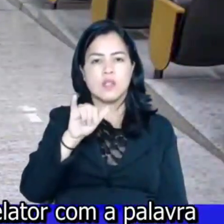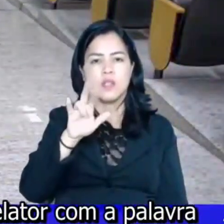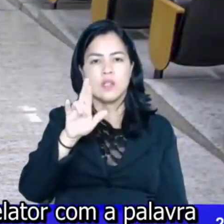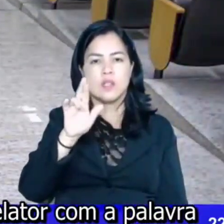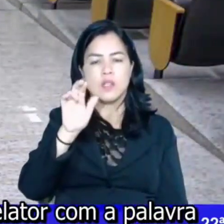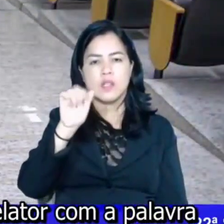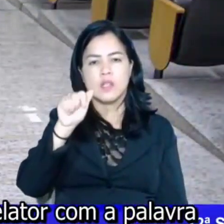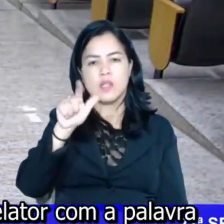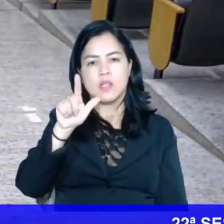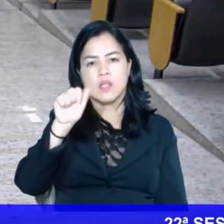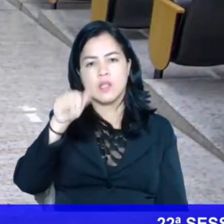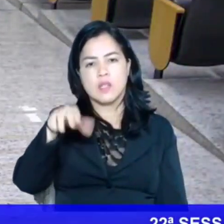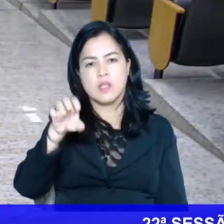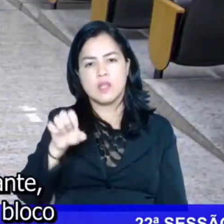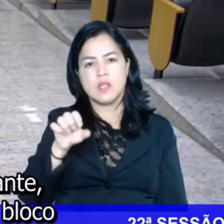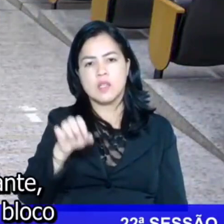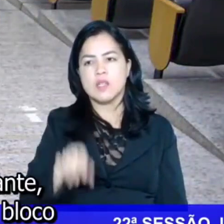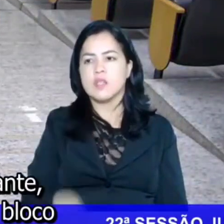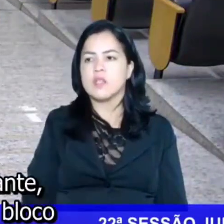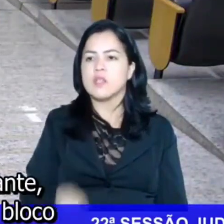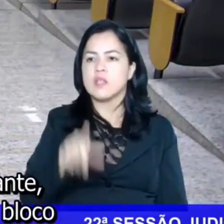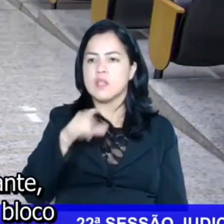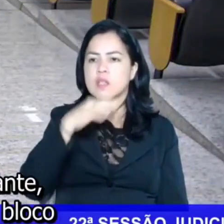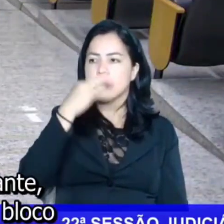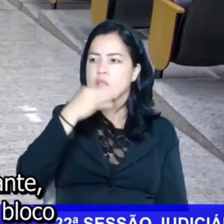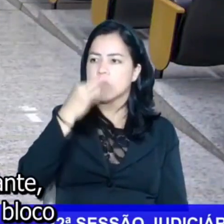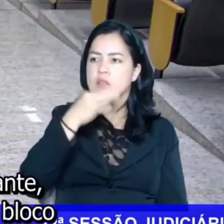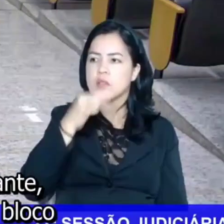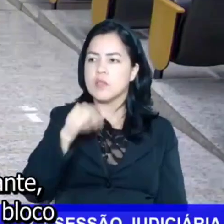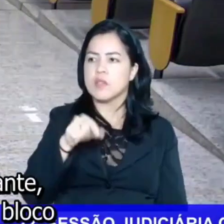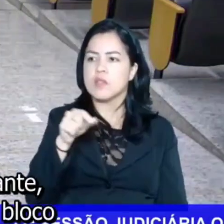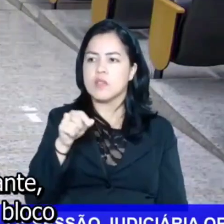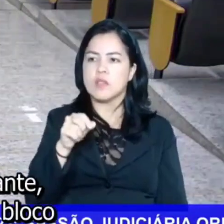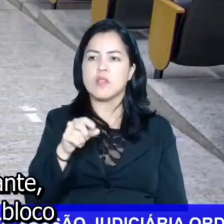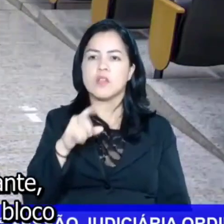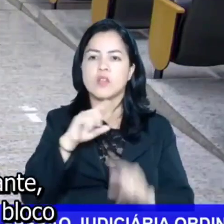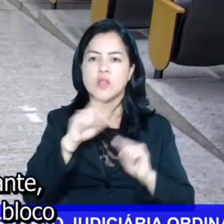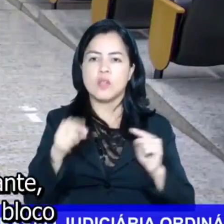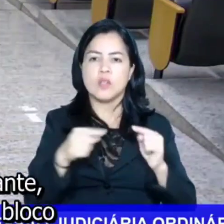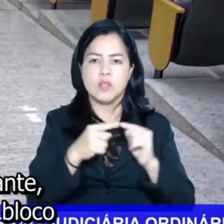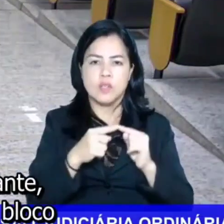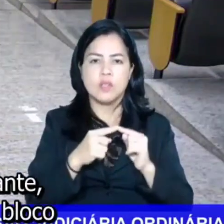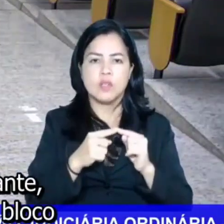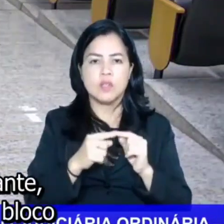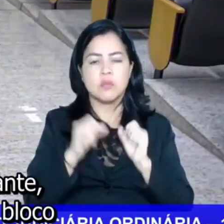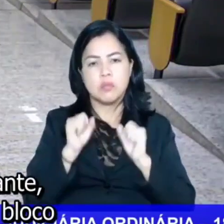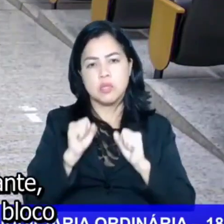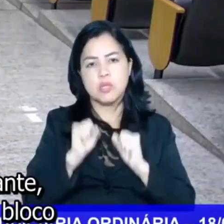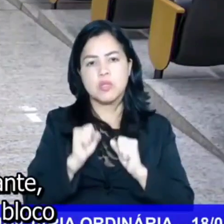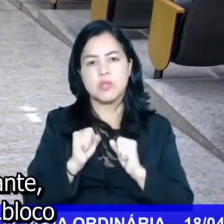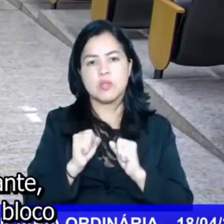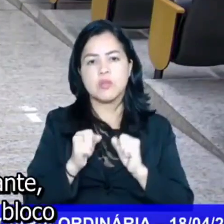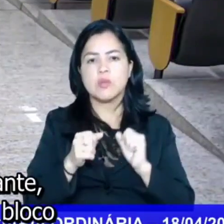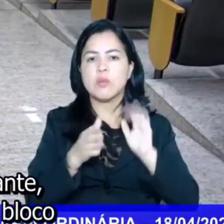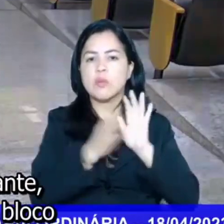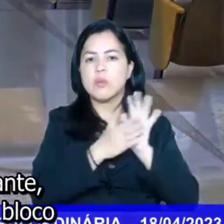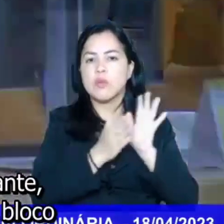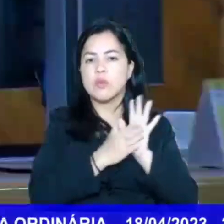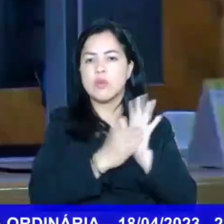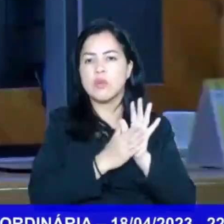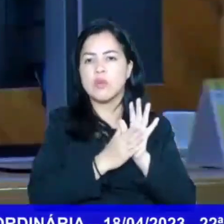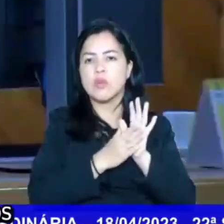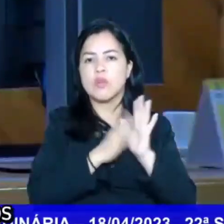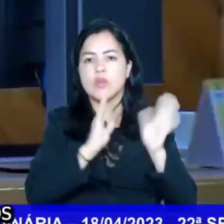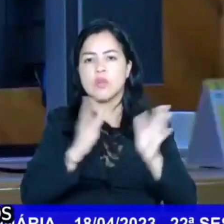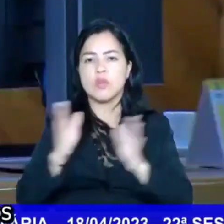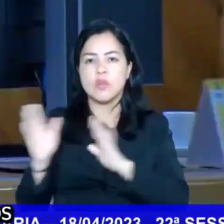presente. Ilustre relator, com a palavra. Excelência, essa matéria é muito semelhante, poderia até ter proposto julgamento em